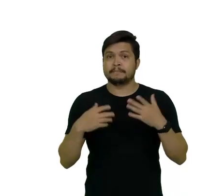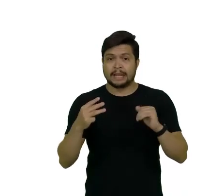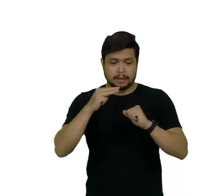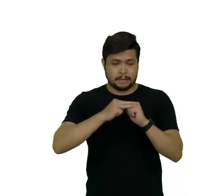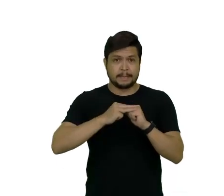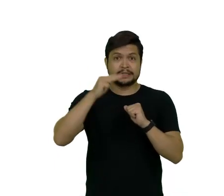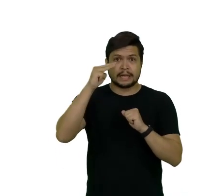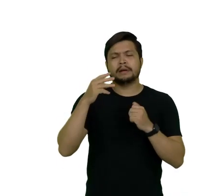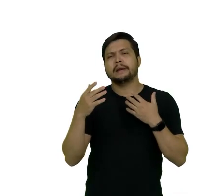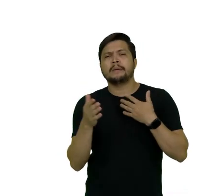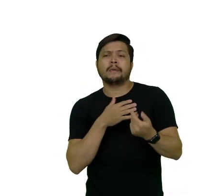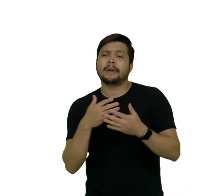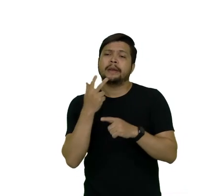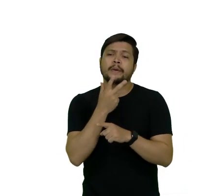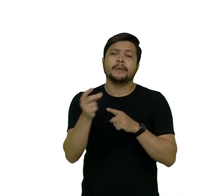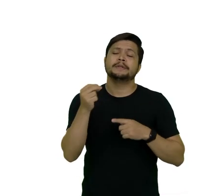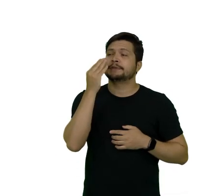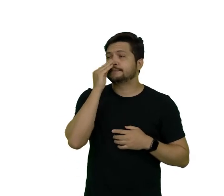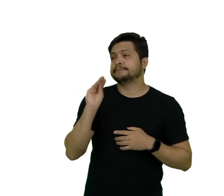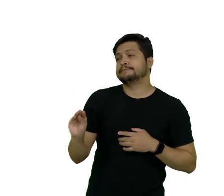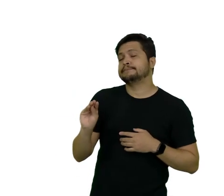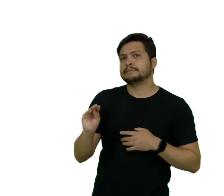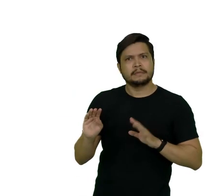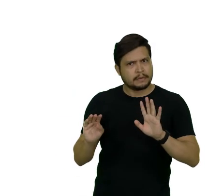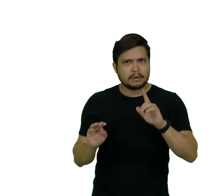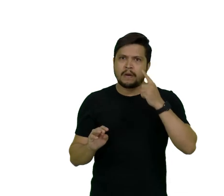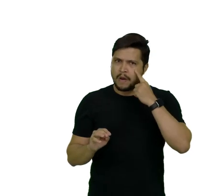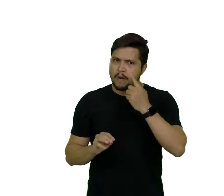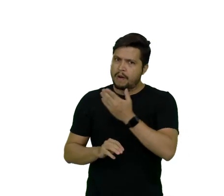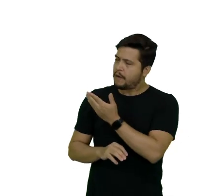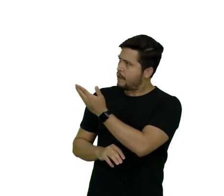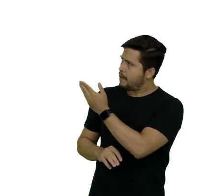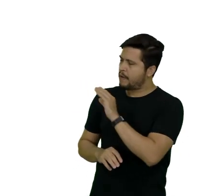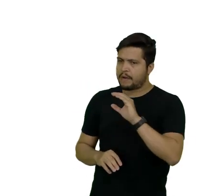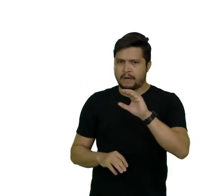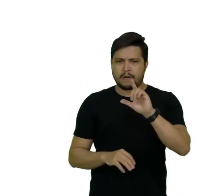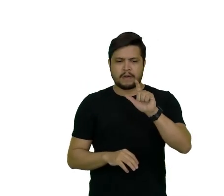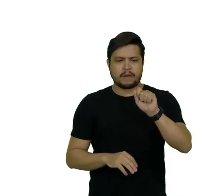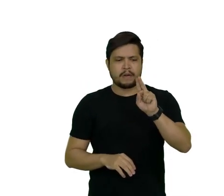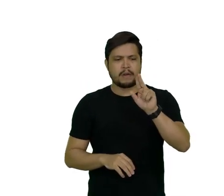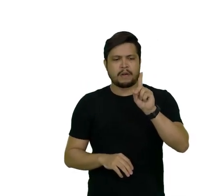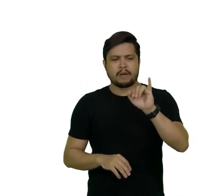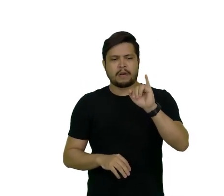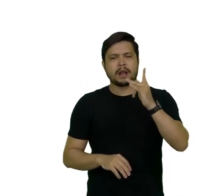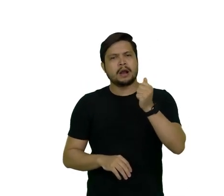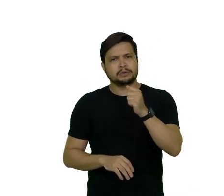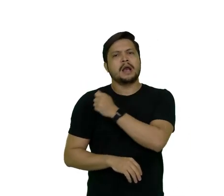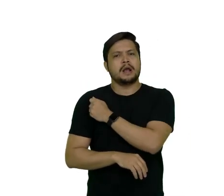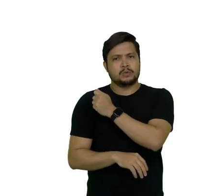mestrado, ele não é uma conquista qualquer. Está aqui a Claudinha, que ganhou um prêmio, aluna do mestrado, a